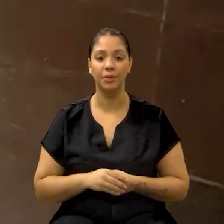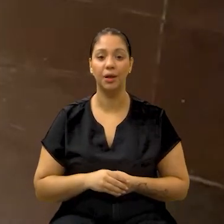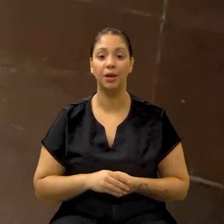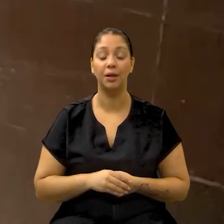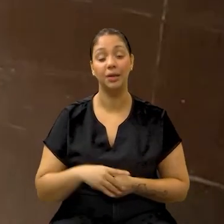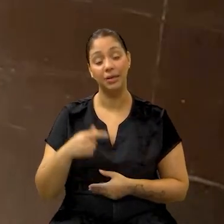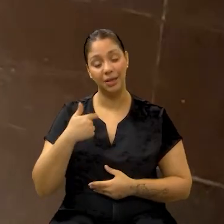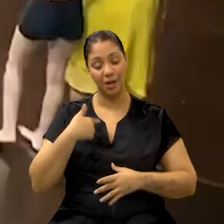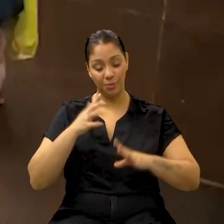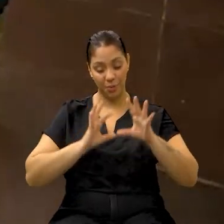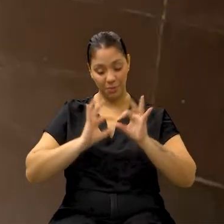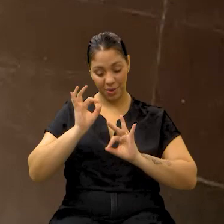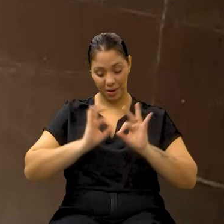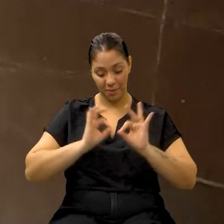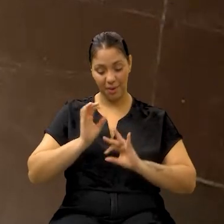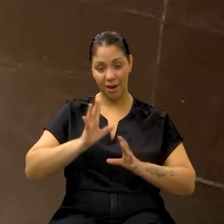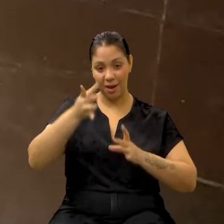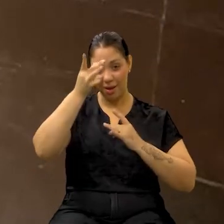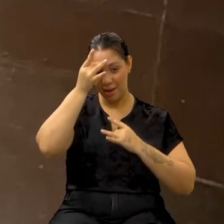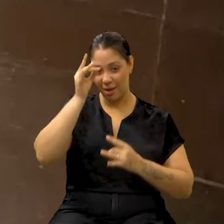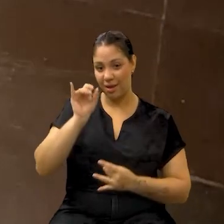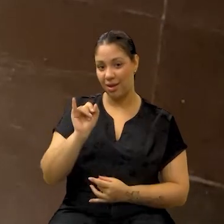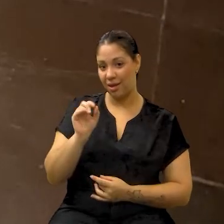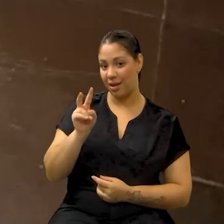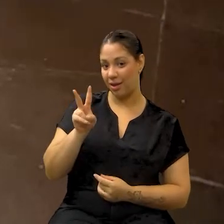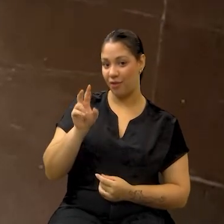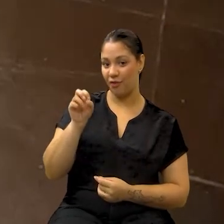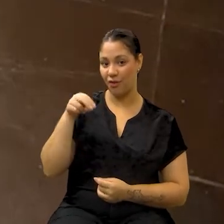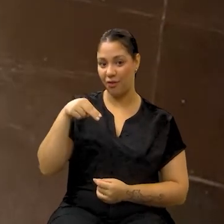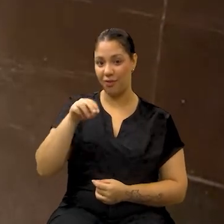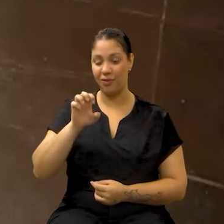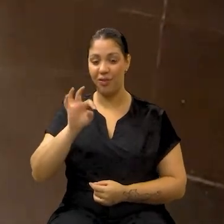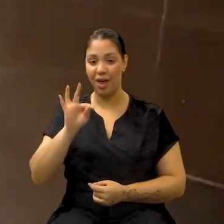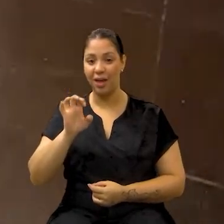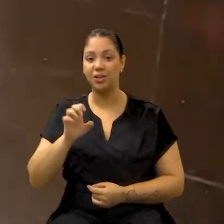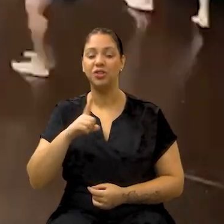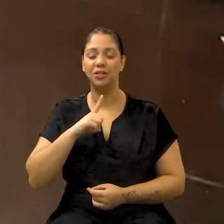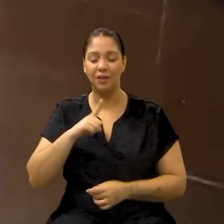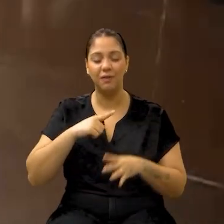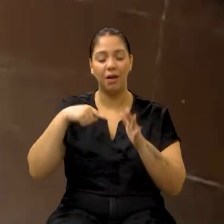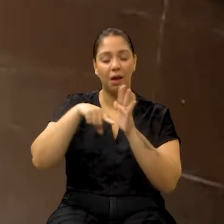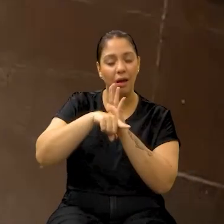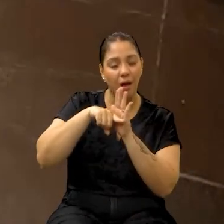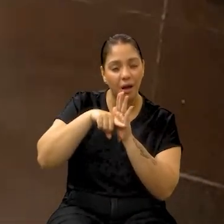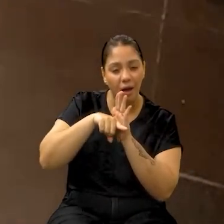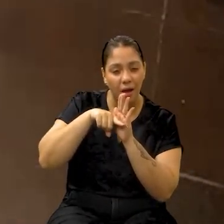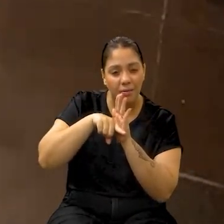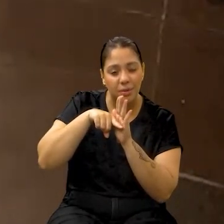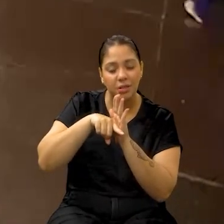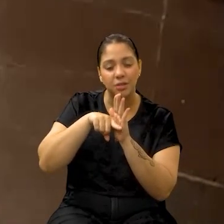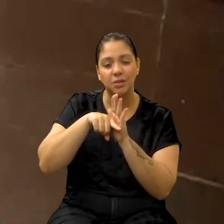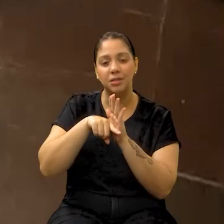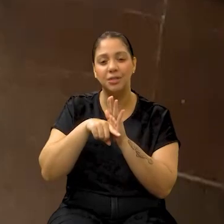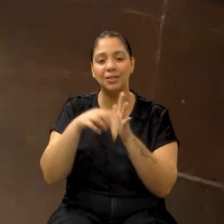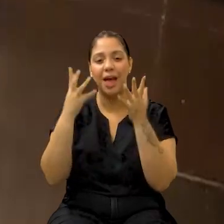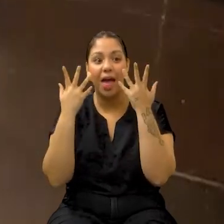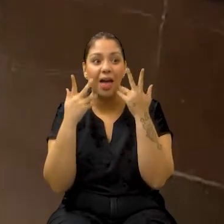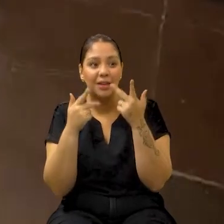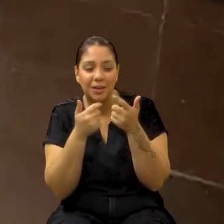nos dias de hoje. E para me preparar para a Ivonette, a gente teve um longo período de laboratório, onde a